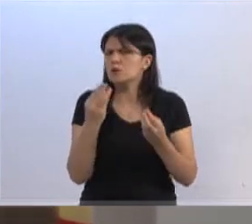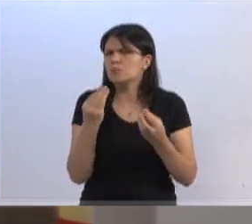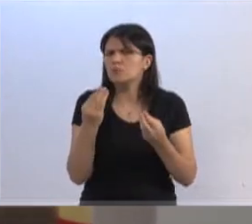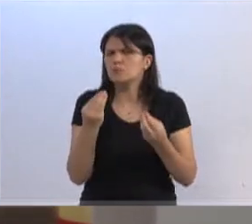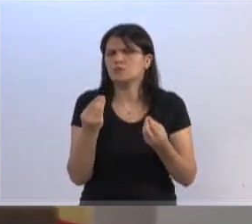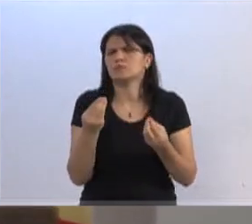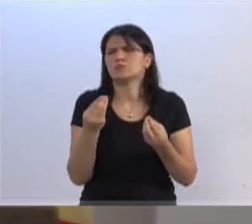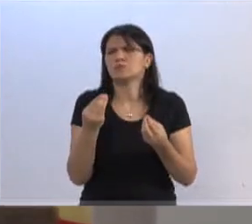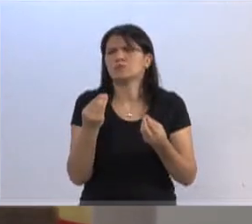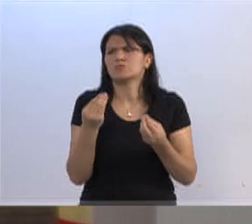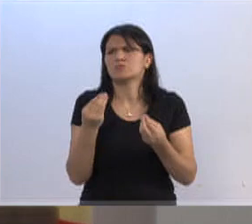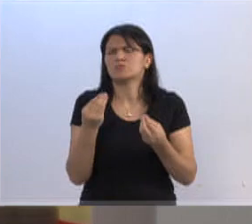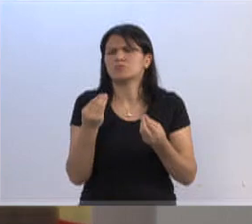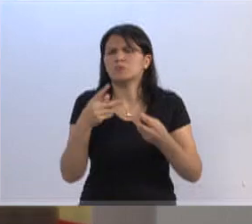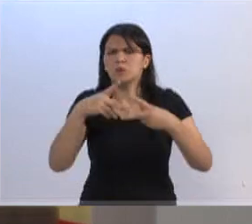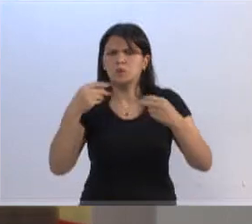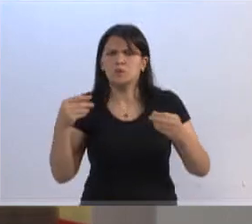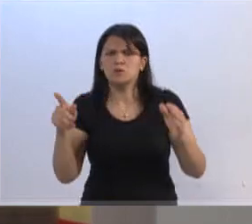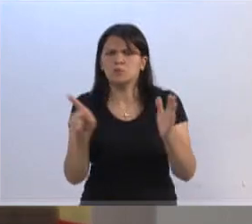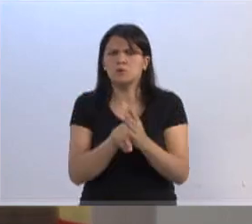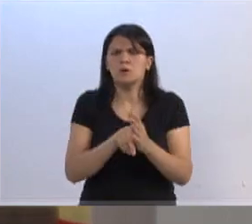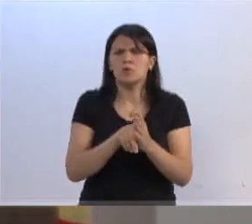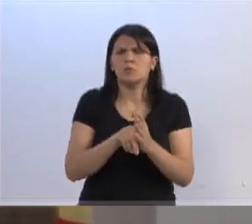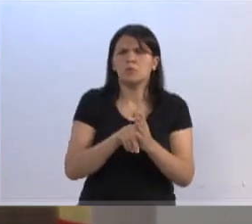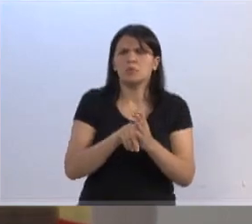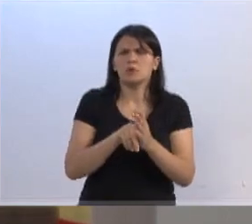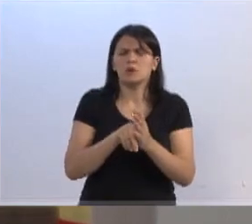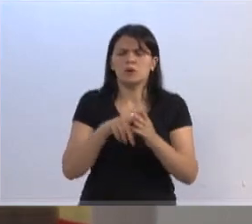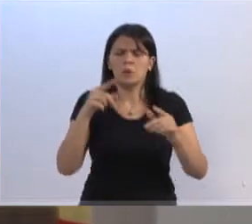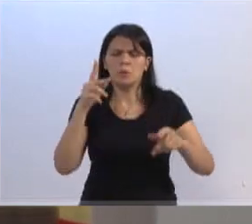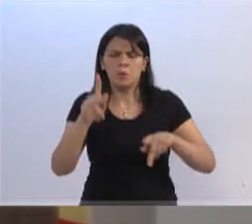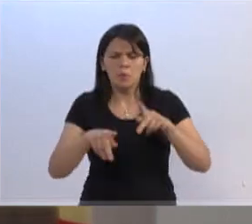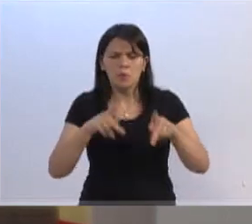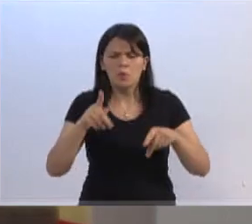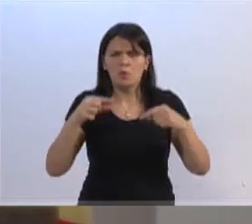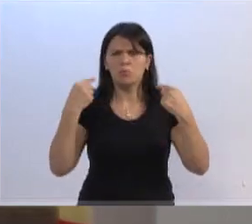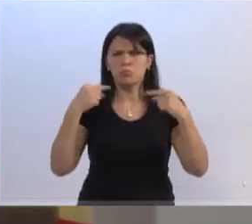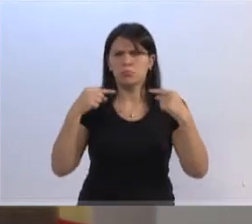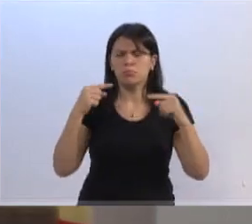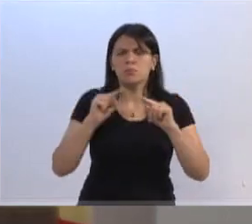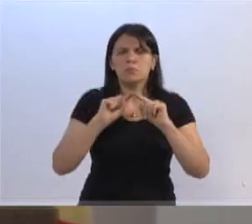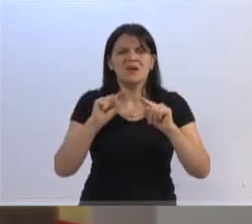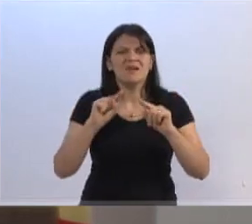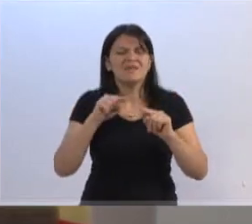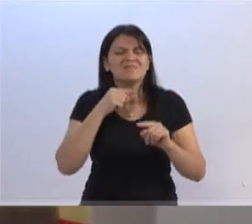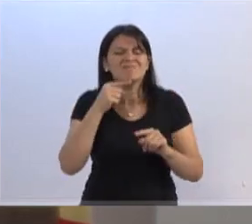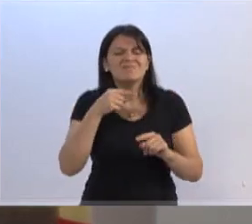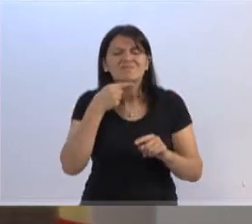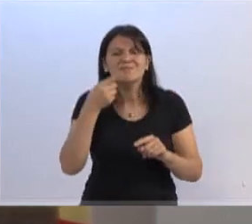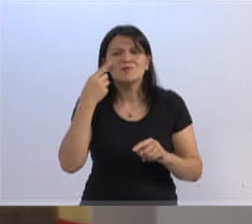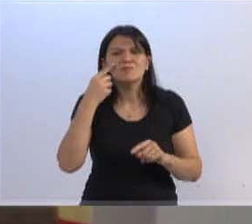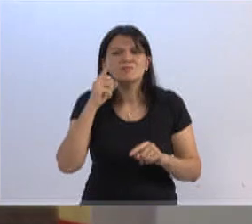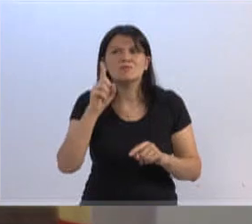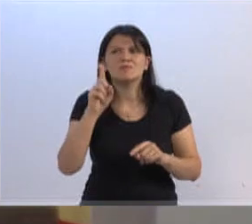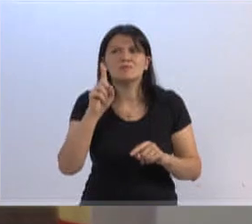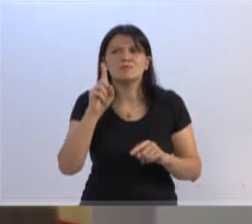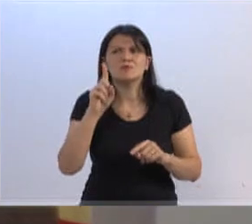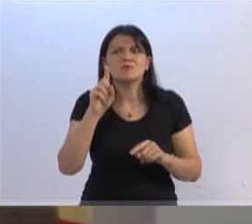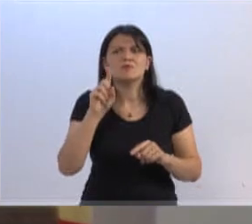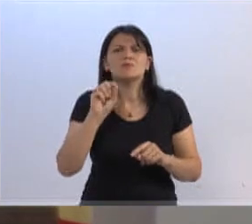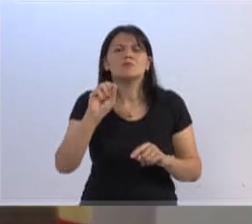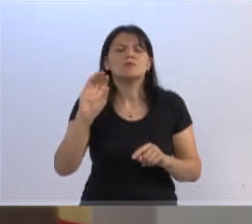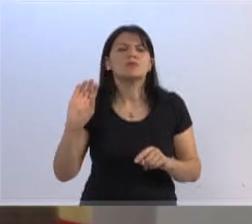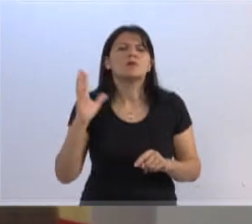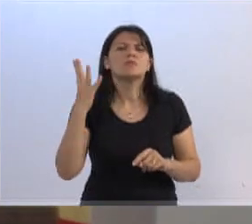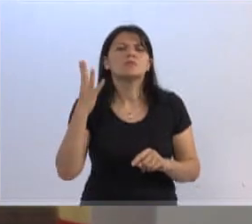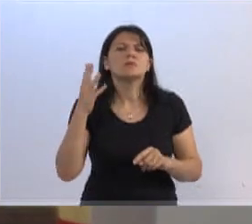demagogia, muito populismo, muitas contradições, mas nenhum dia isso foi no tamanho do que aconteceu na